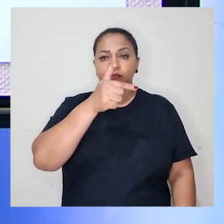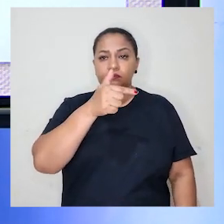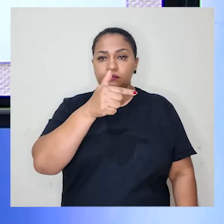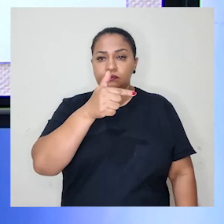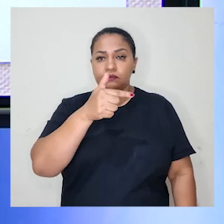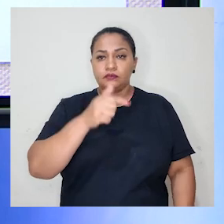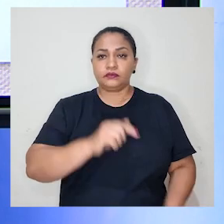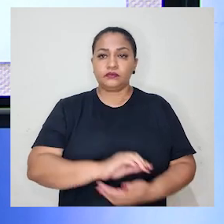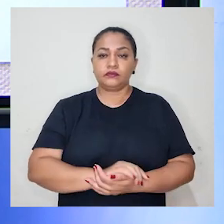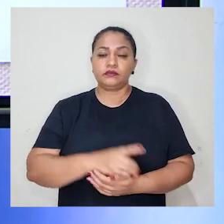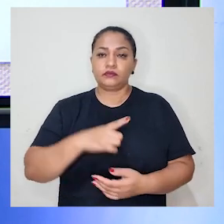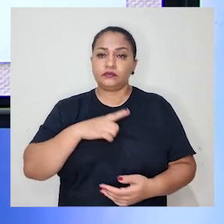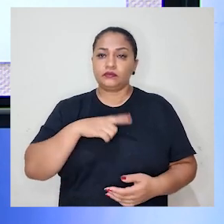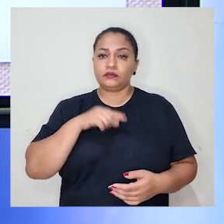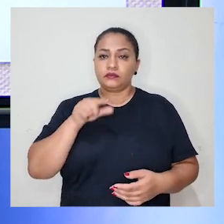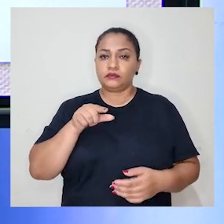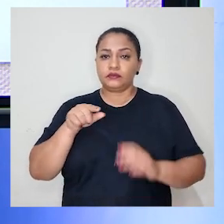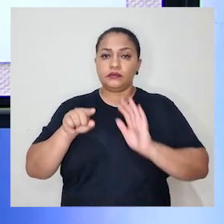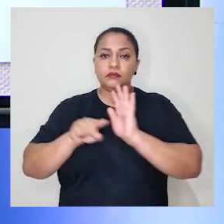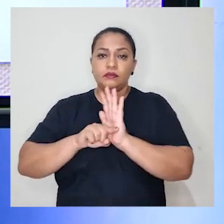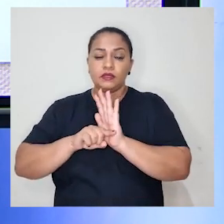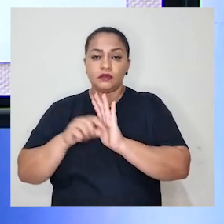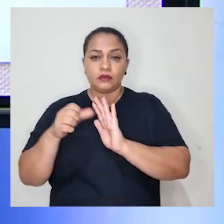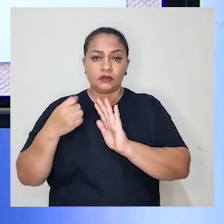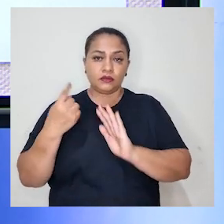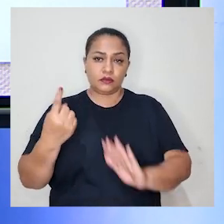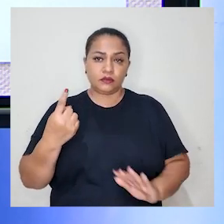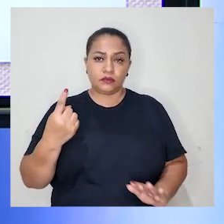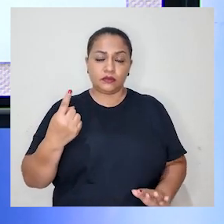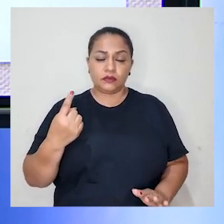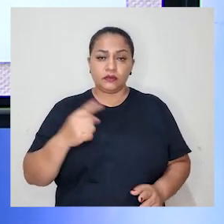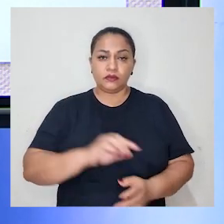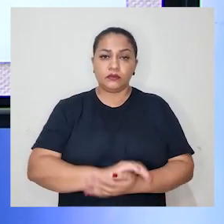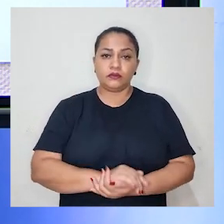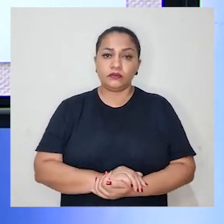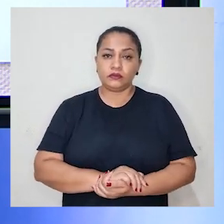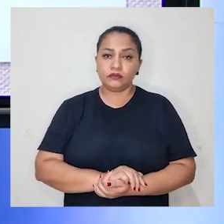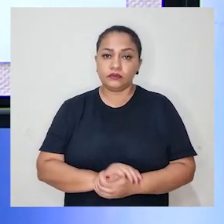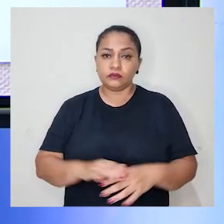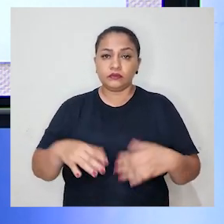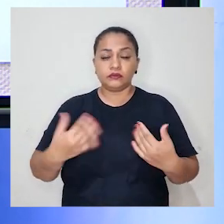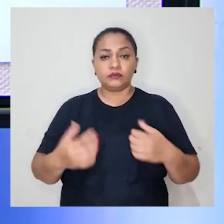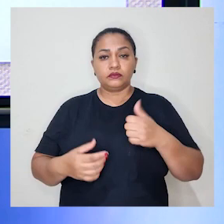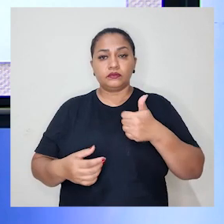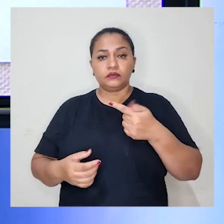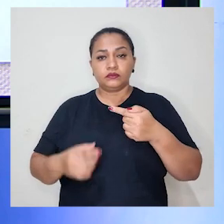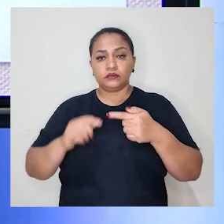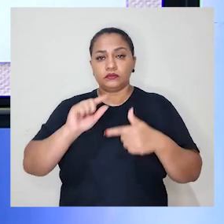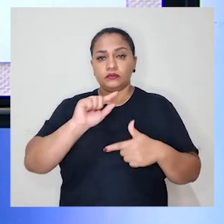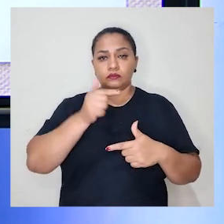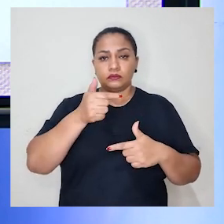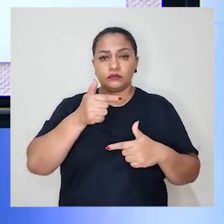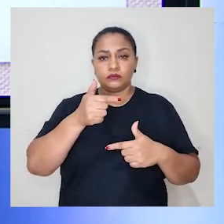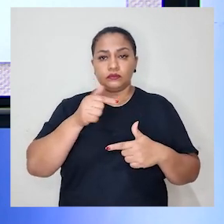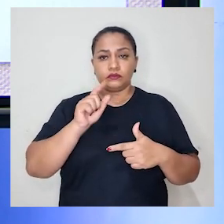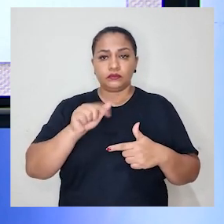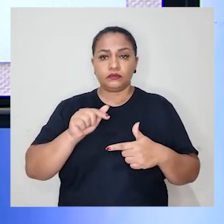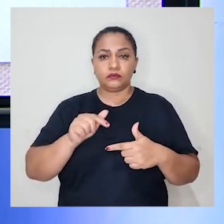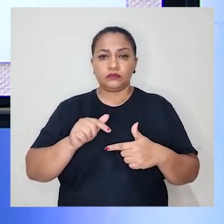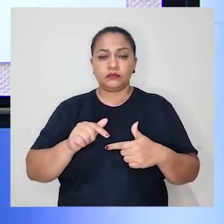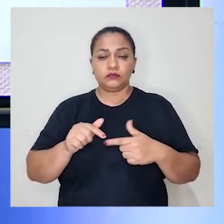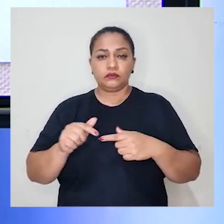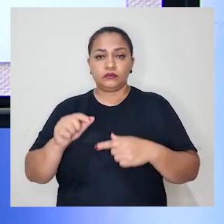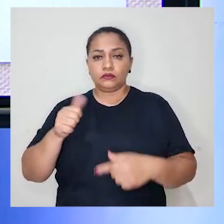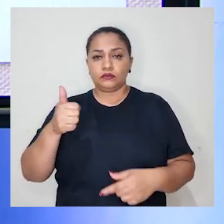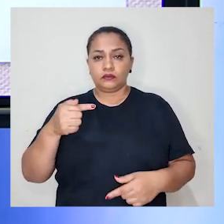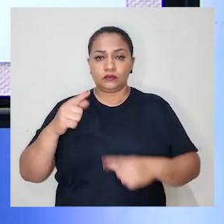aqui, menos uma unidade. Então, 17 ao quadrado é 17